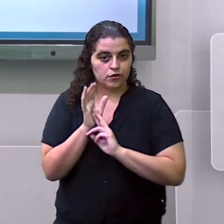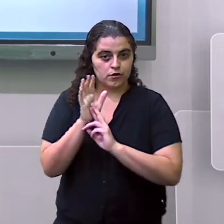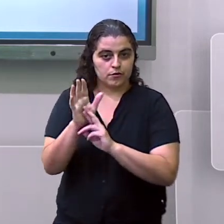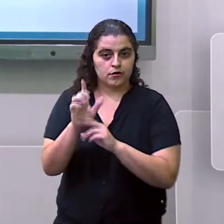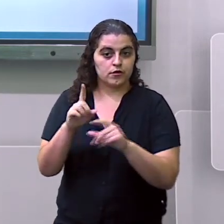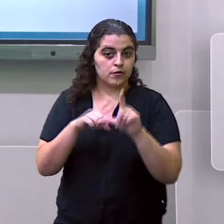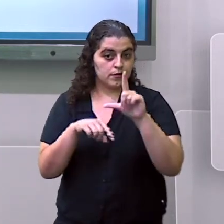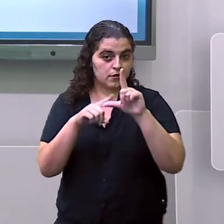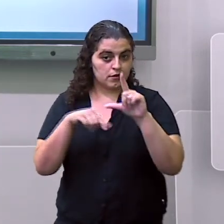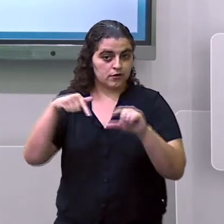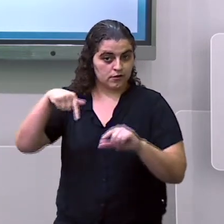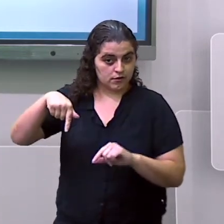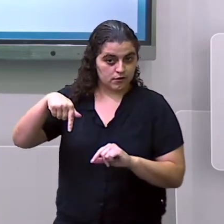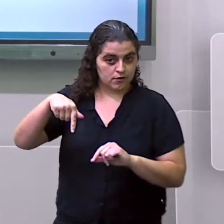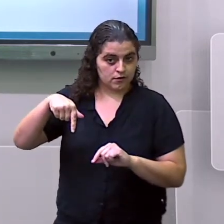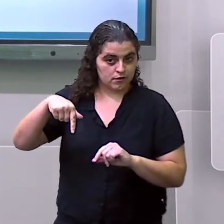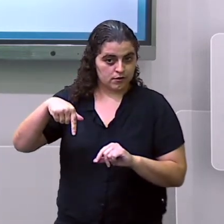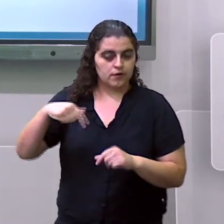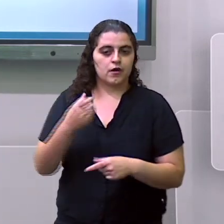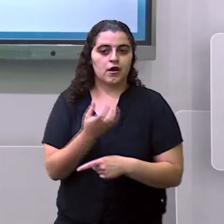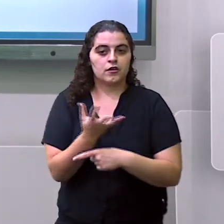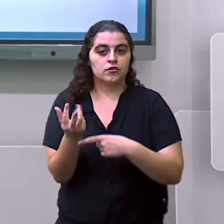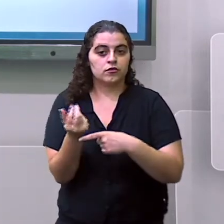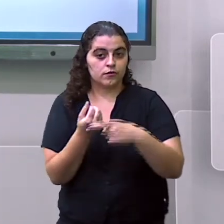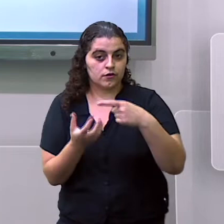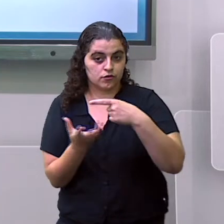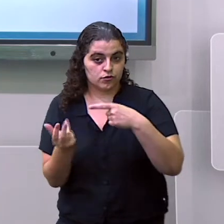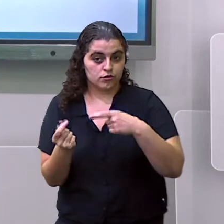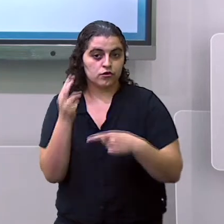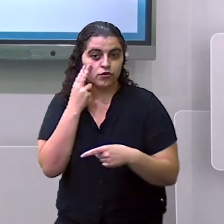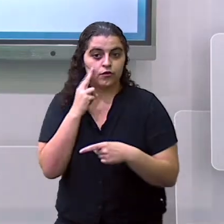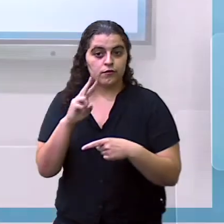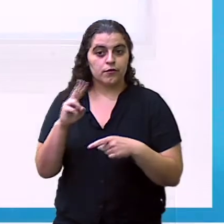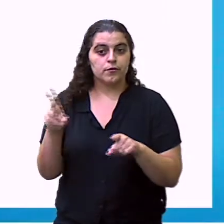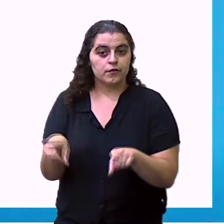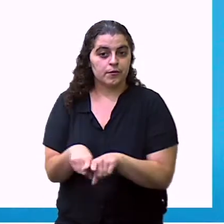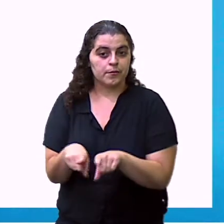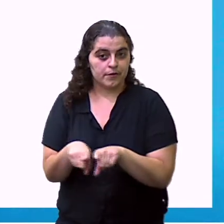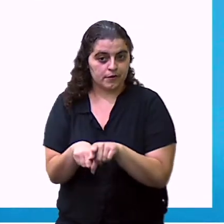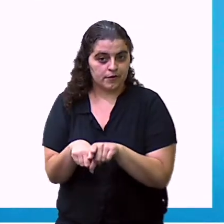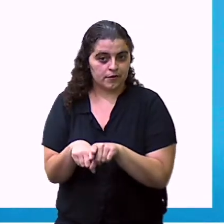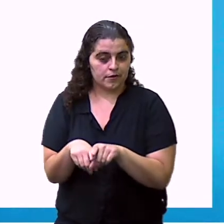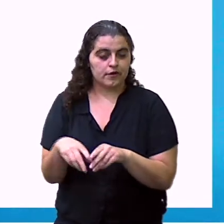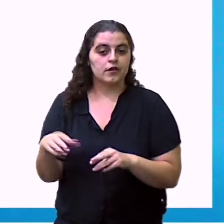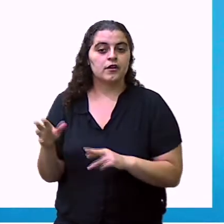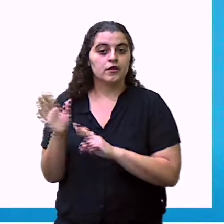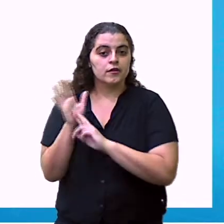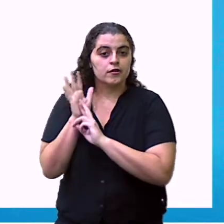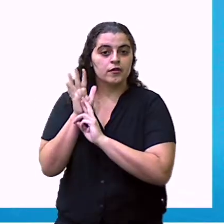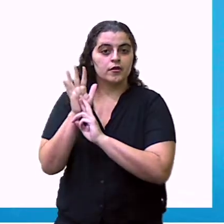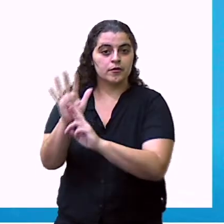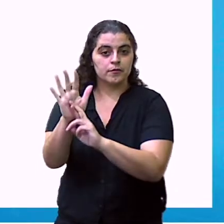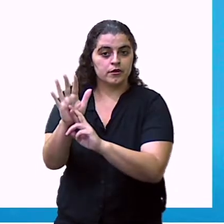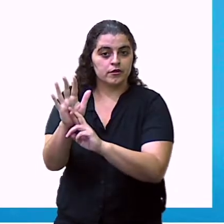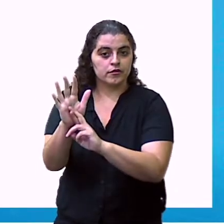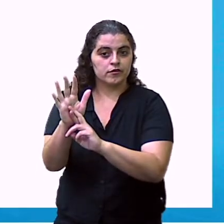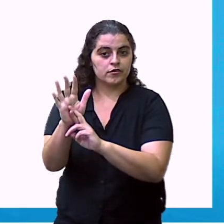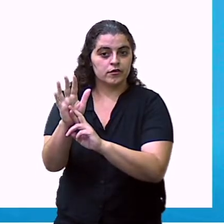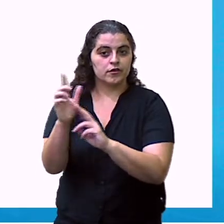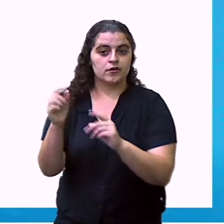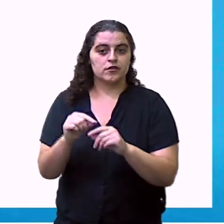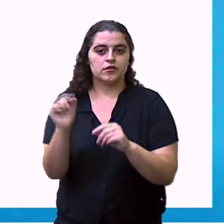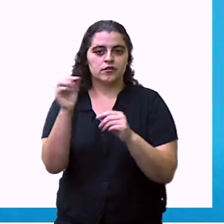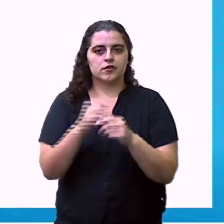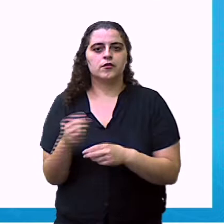letra Q. As frações, vimos também que elas correspondem a uma representação das partes de